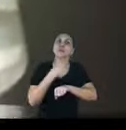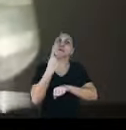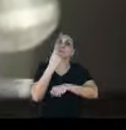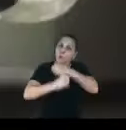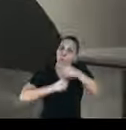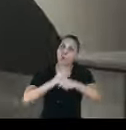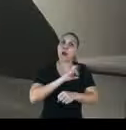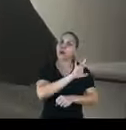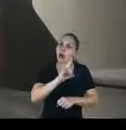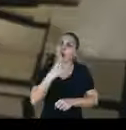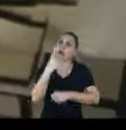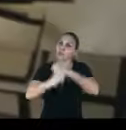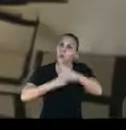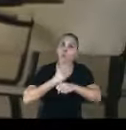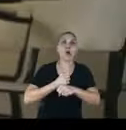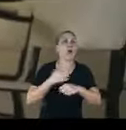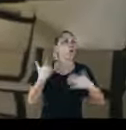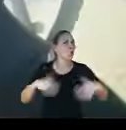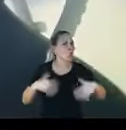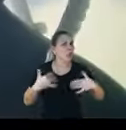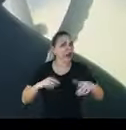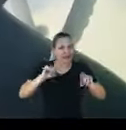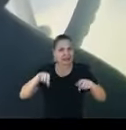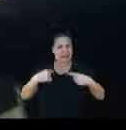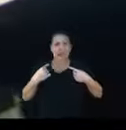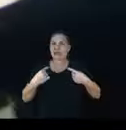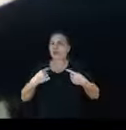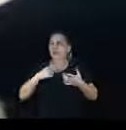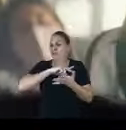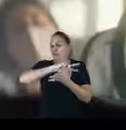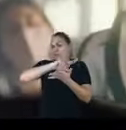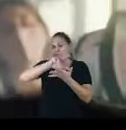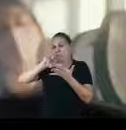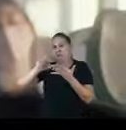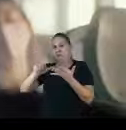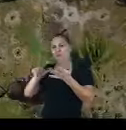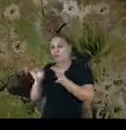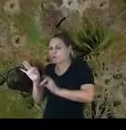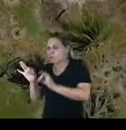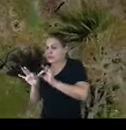São muitos os desafios para a realização de um evento desse porte.